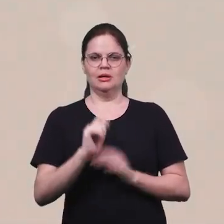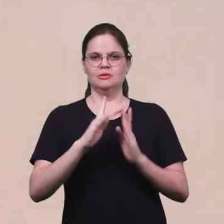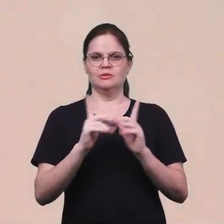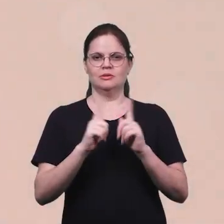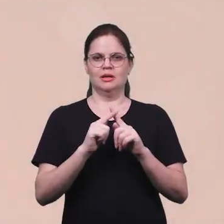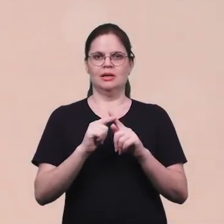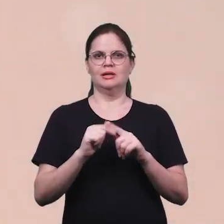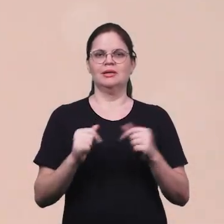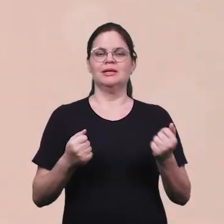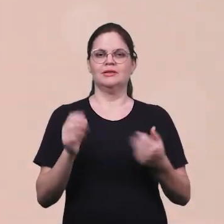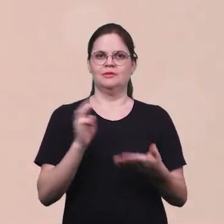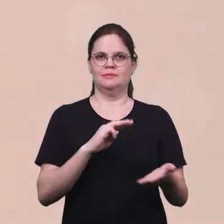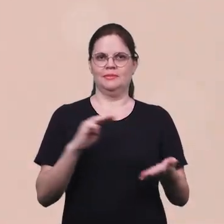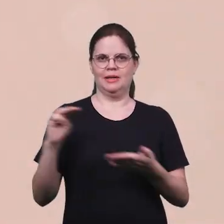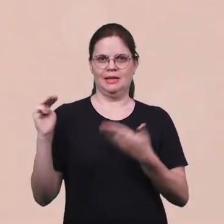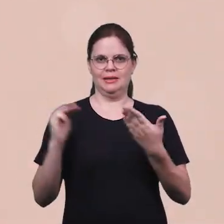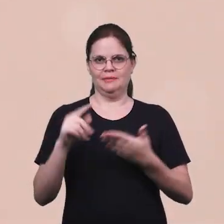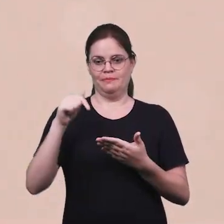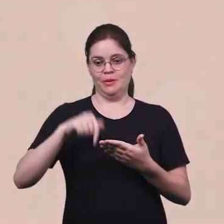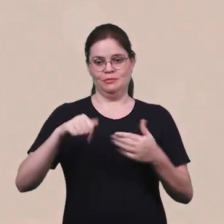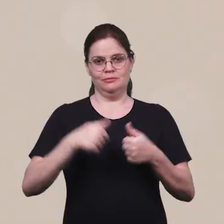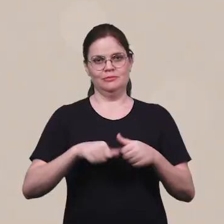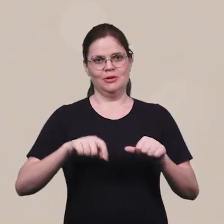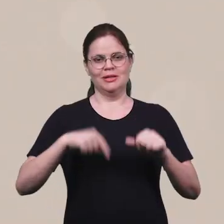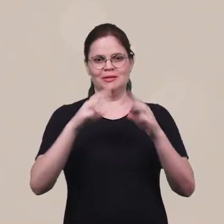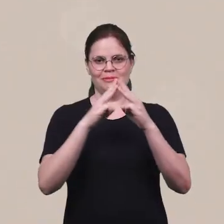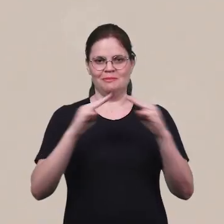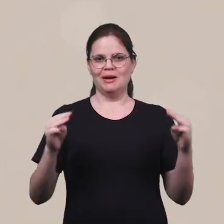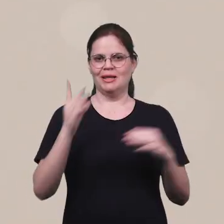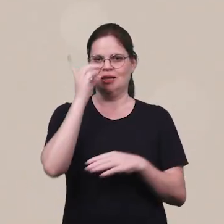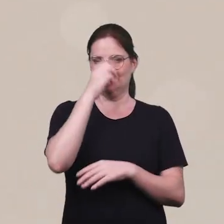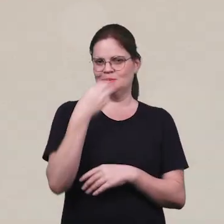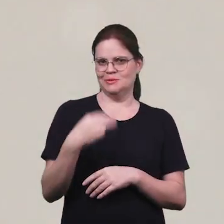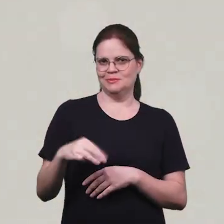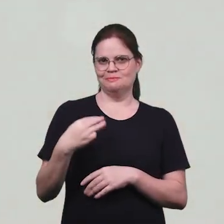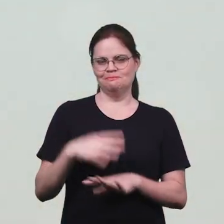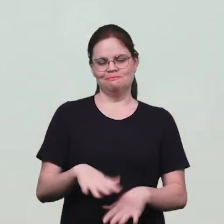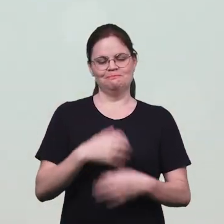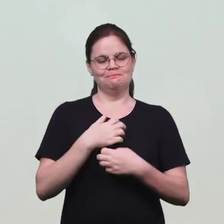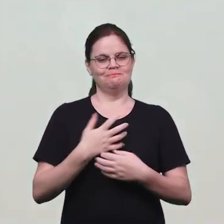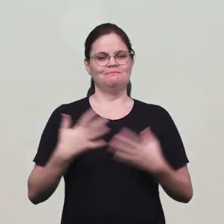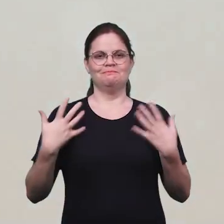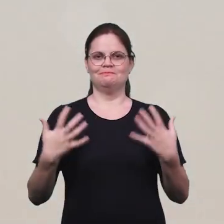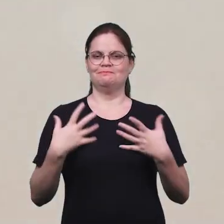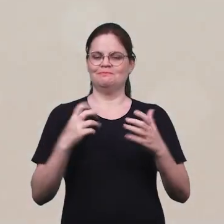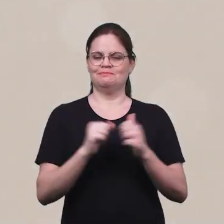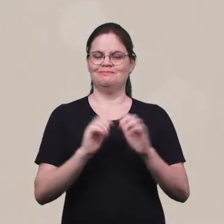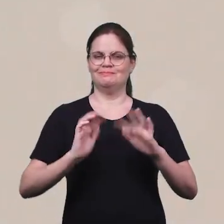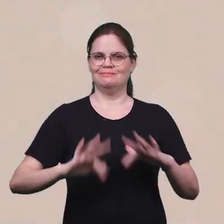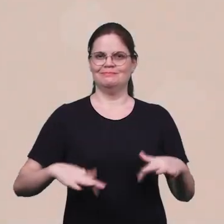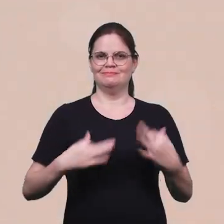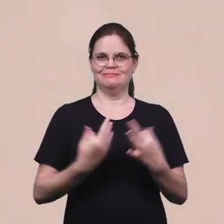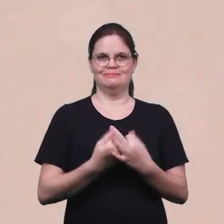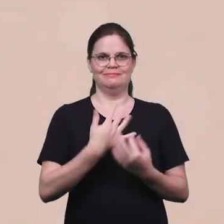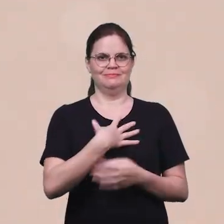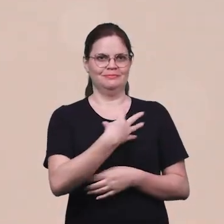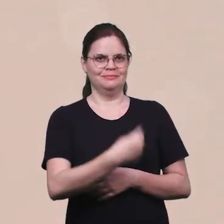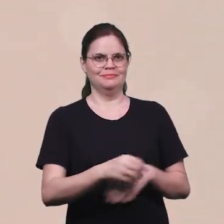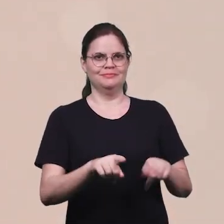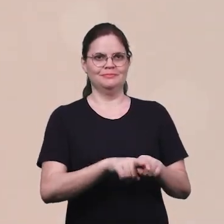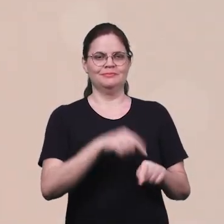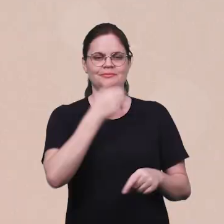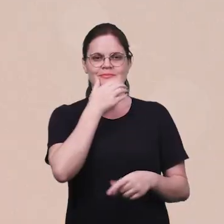da Igreja Cristã Maranata, estou aqui no Manaim, Domingo Martins, uma alegria muito grande para minha família, meus filhos,